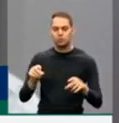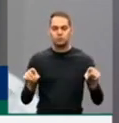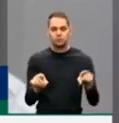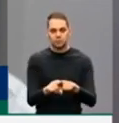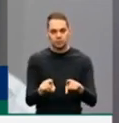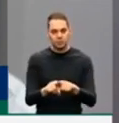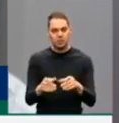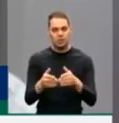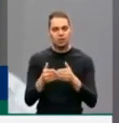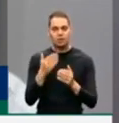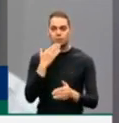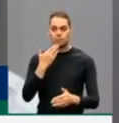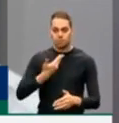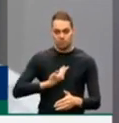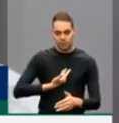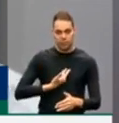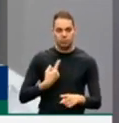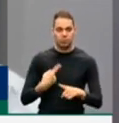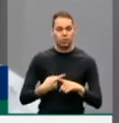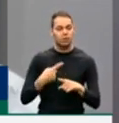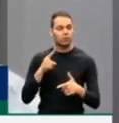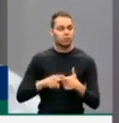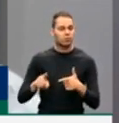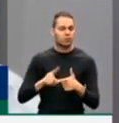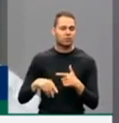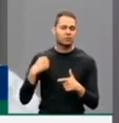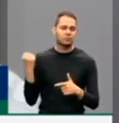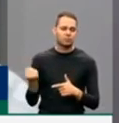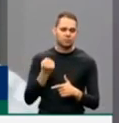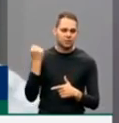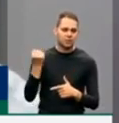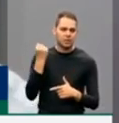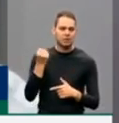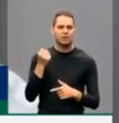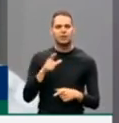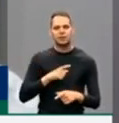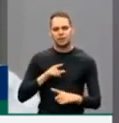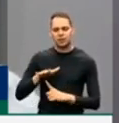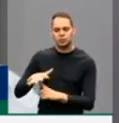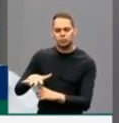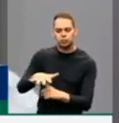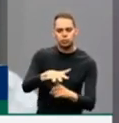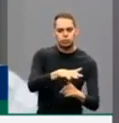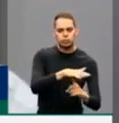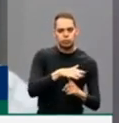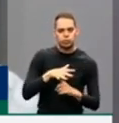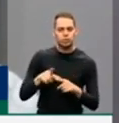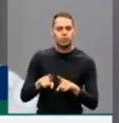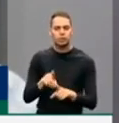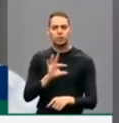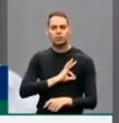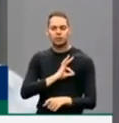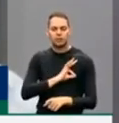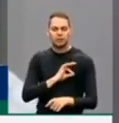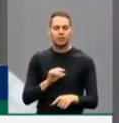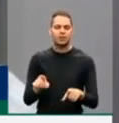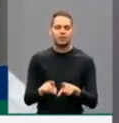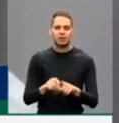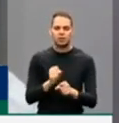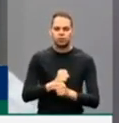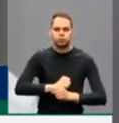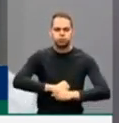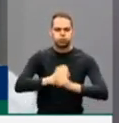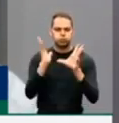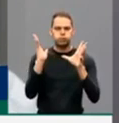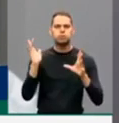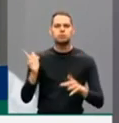apelo que me fizeram, porque a situação é muito crítica. Há helicópteros na região, tropa de choque, até bombas já foram